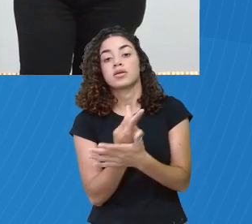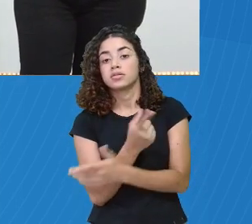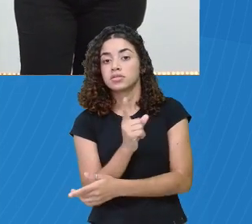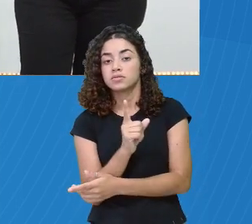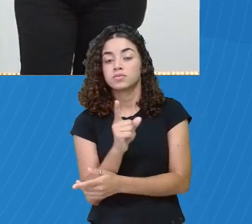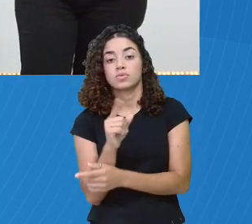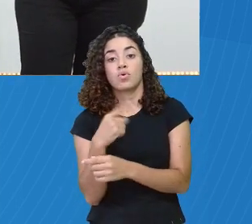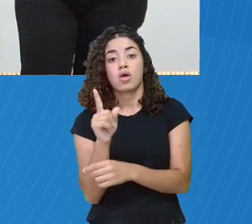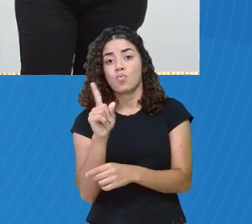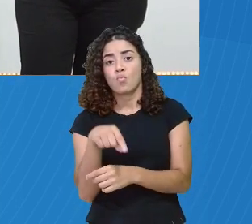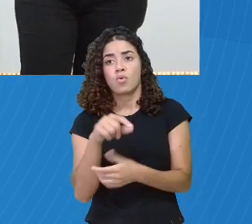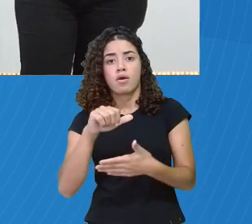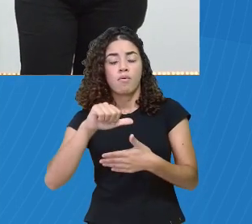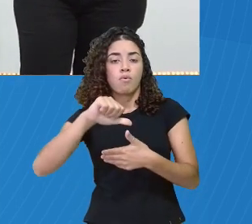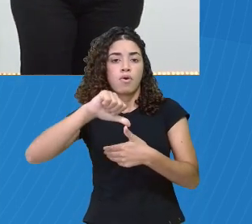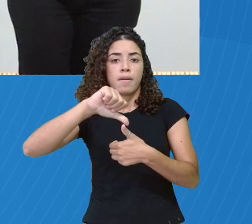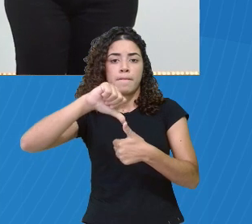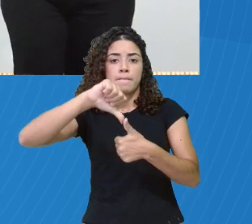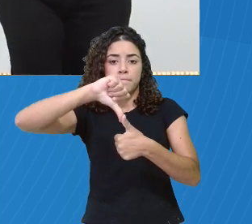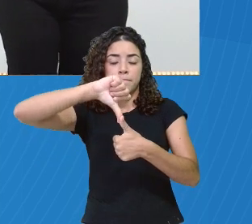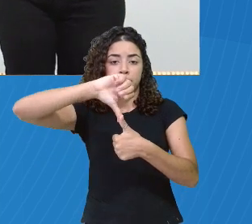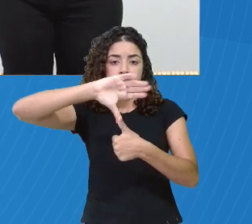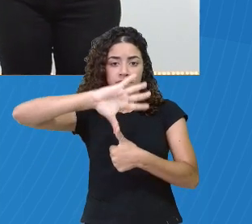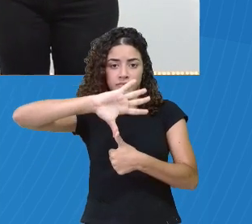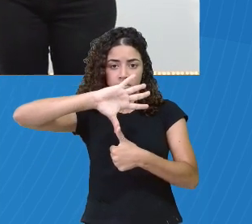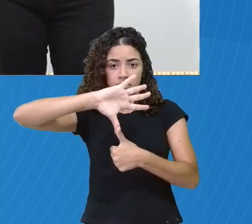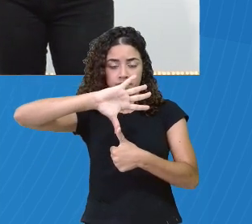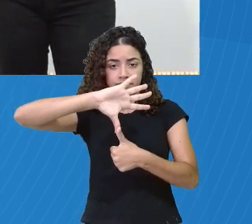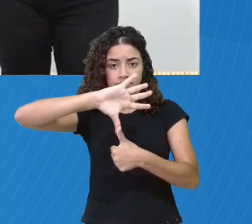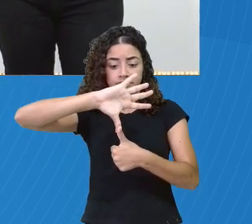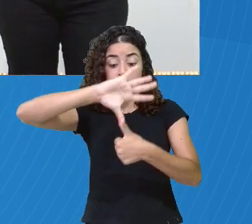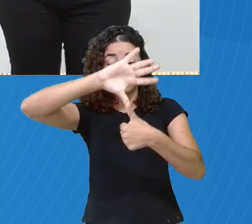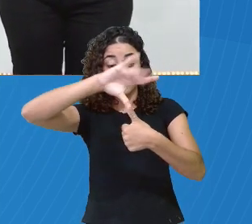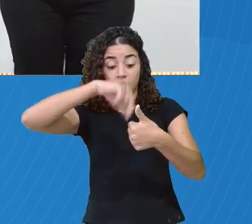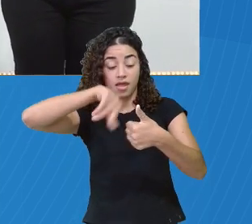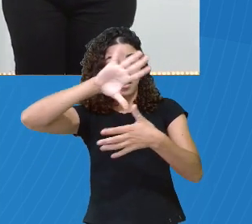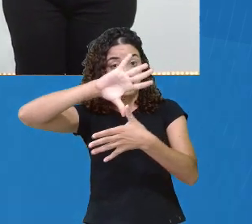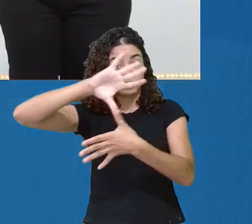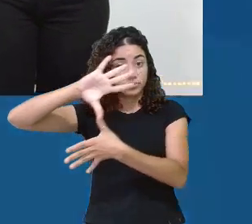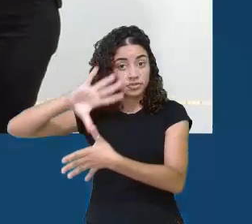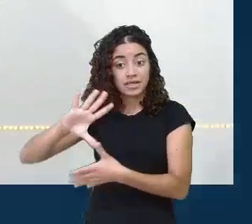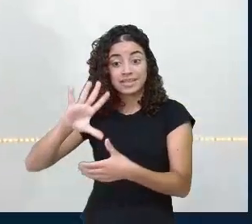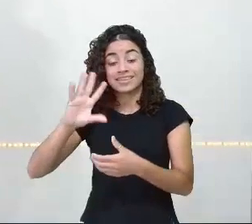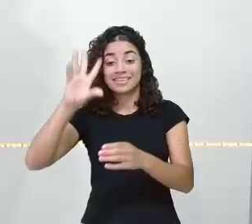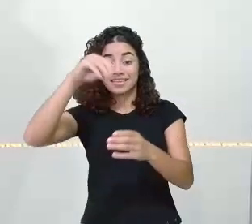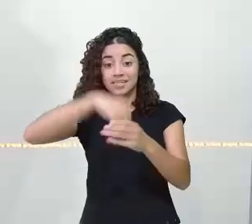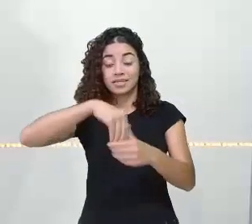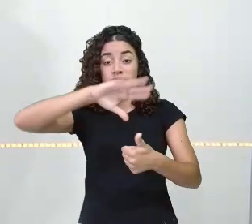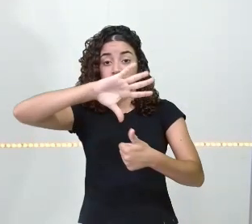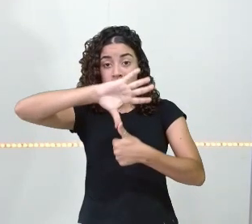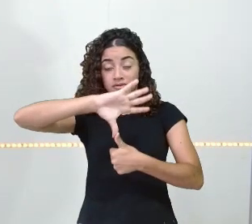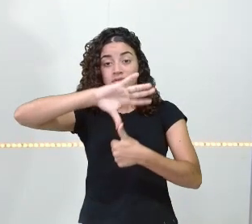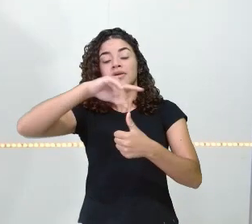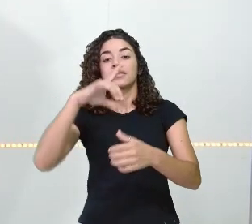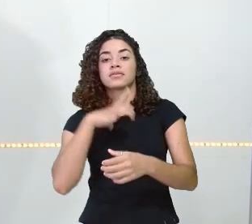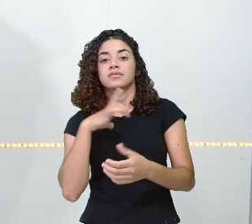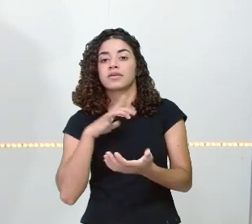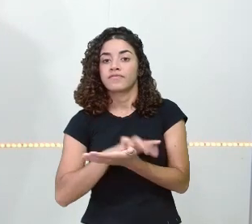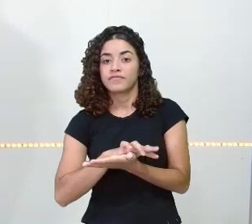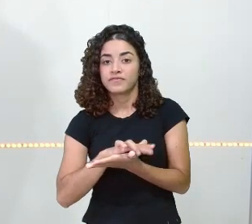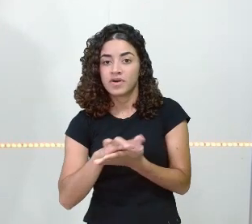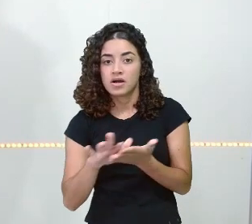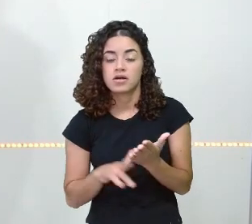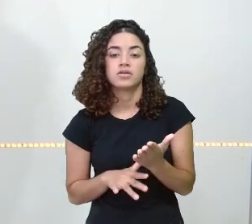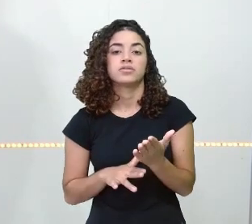como a América do Sul. A América do Sul é um continente e dentro da América do Sul existem vários